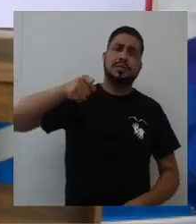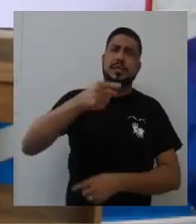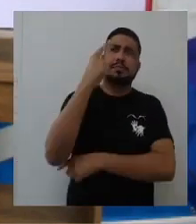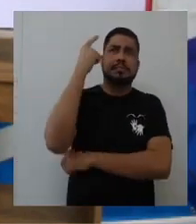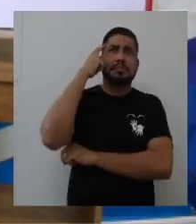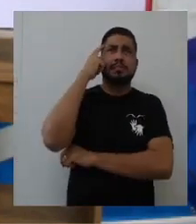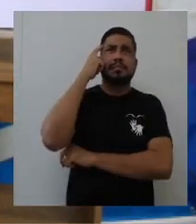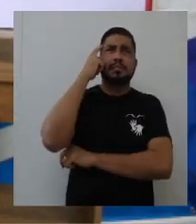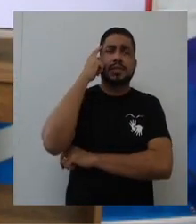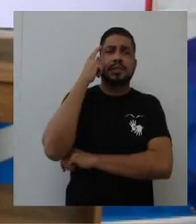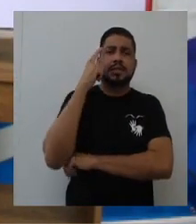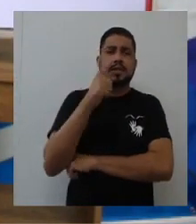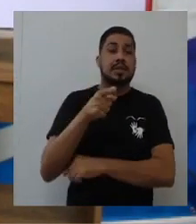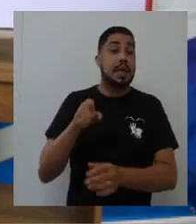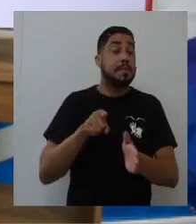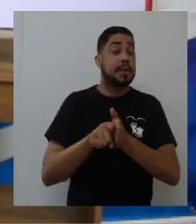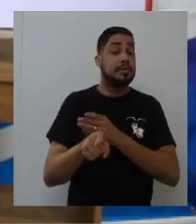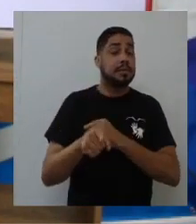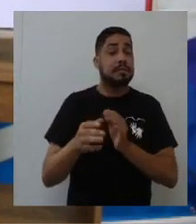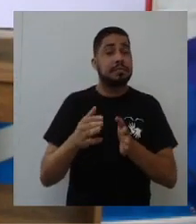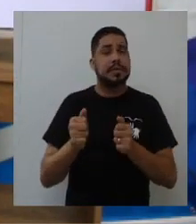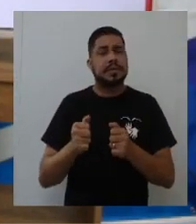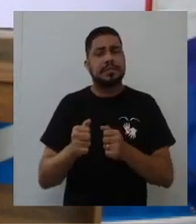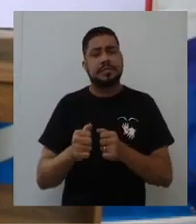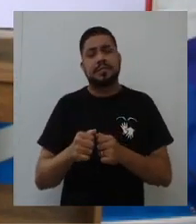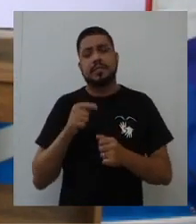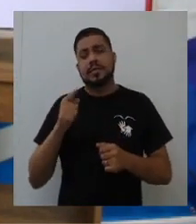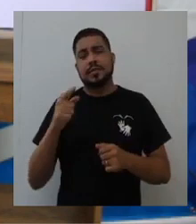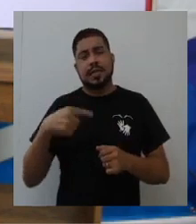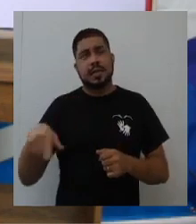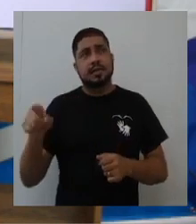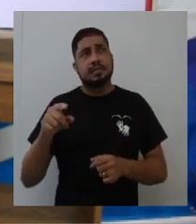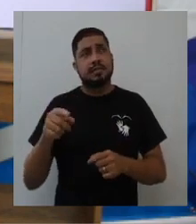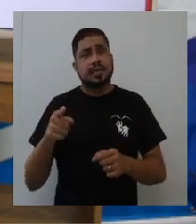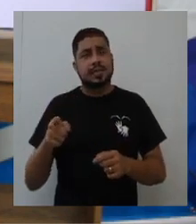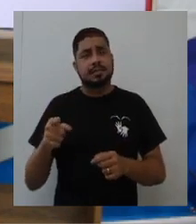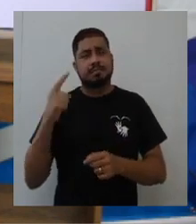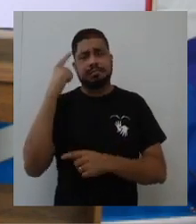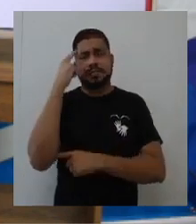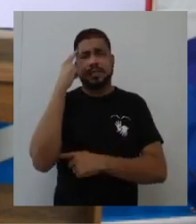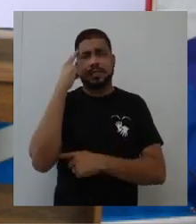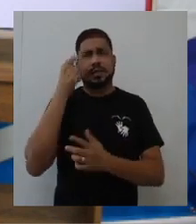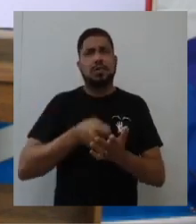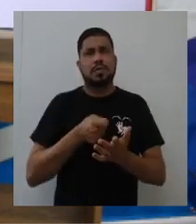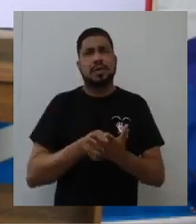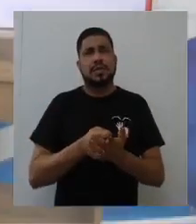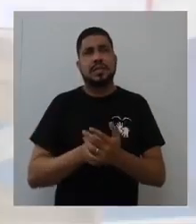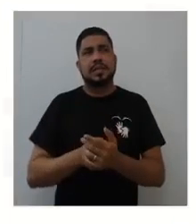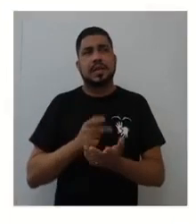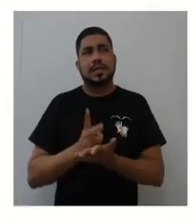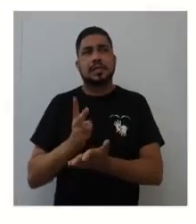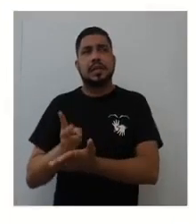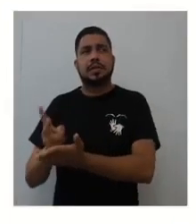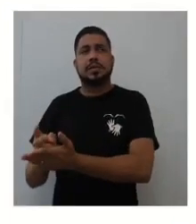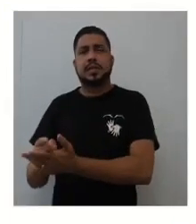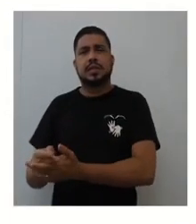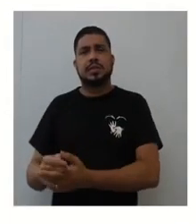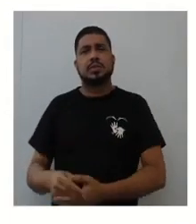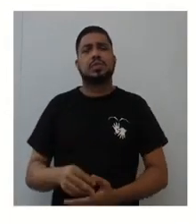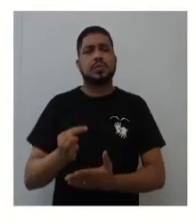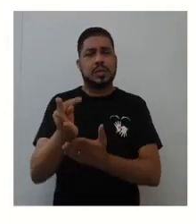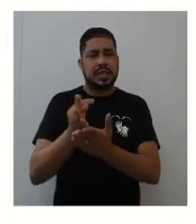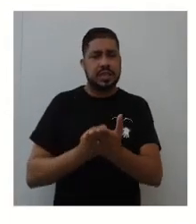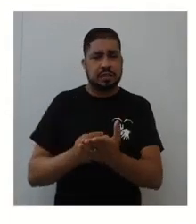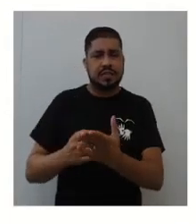pensar, porque olha aí o que a pergunta pede para você. Você é levado a pensar que, na sequência, o texto vai defender